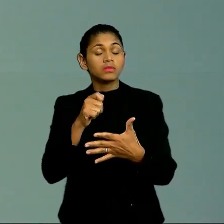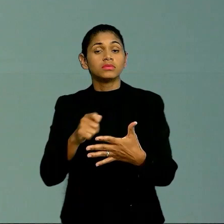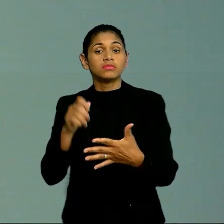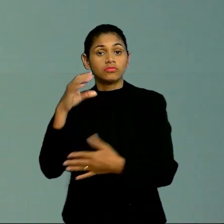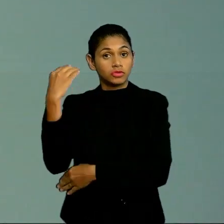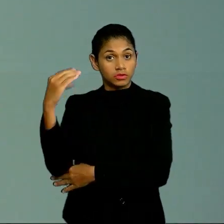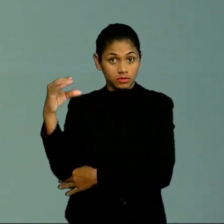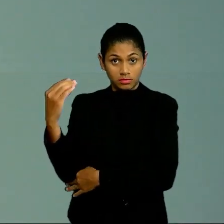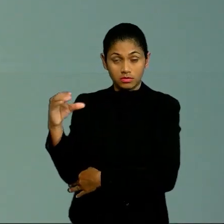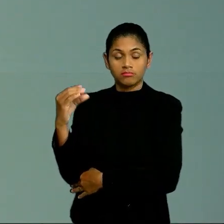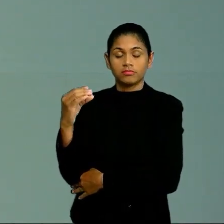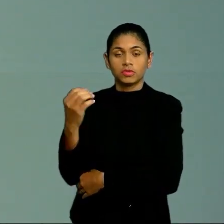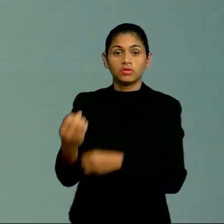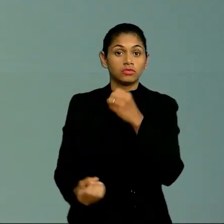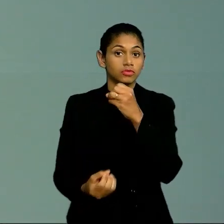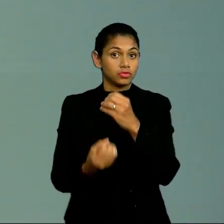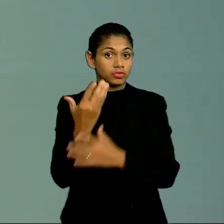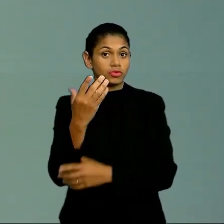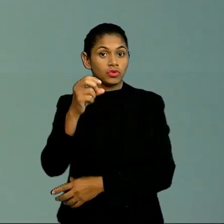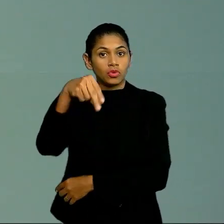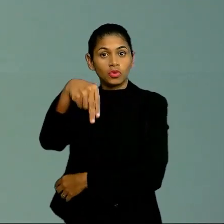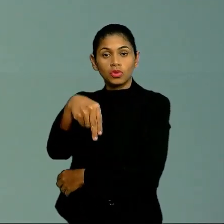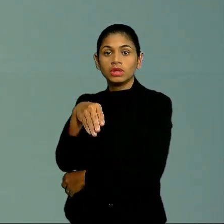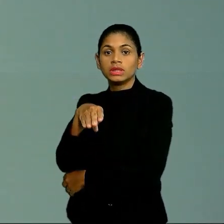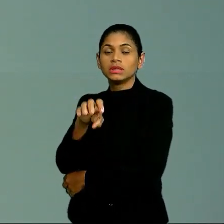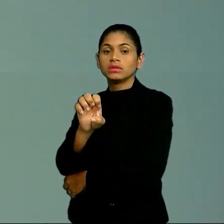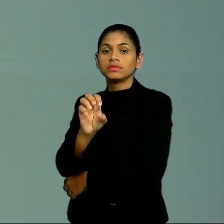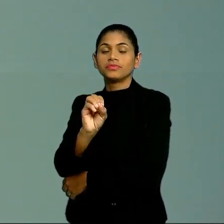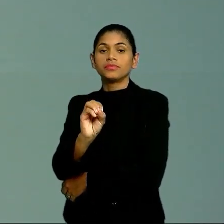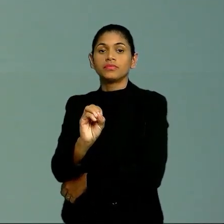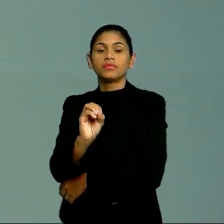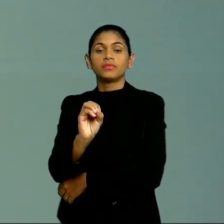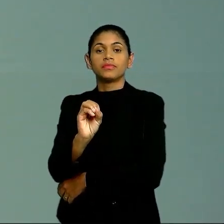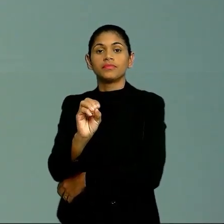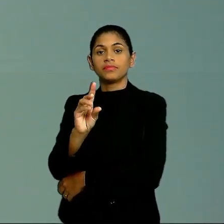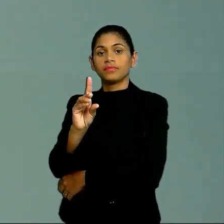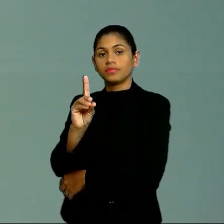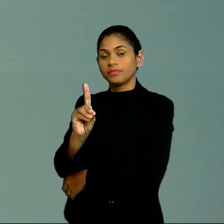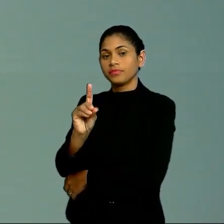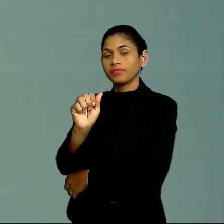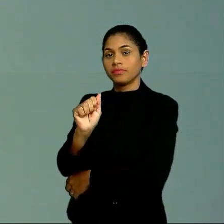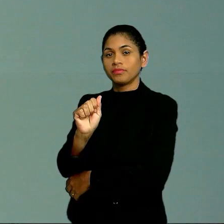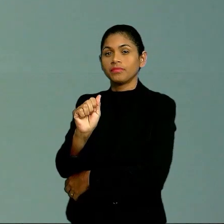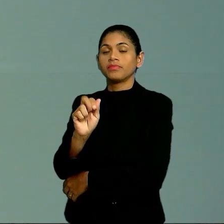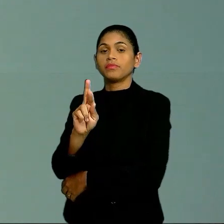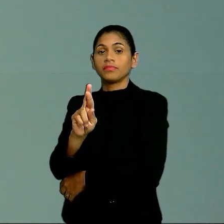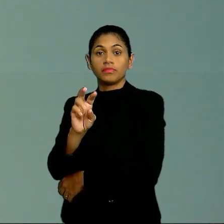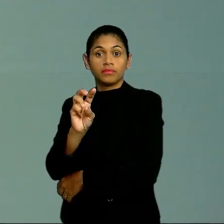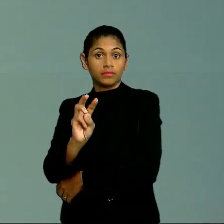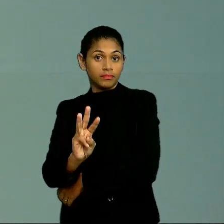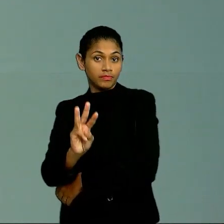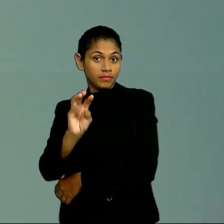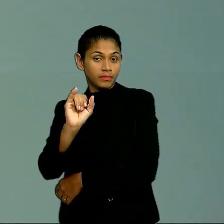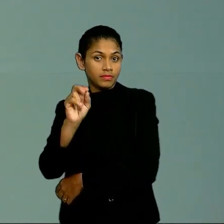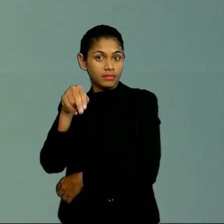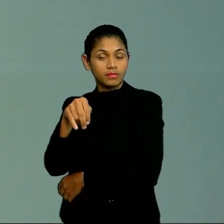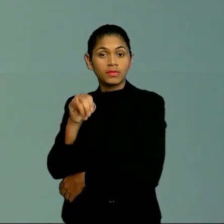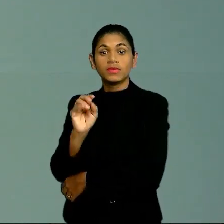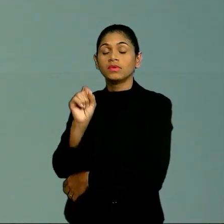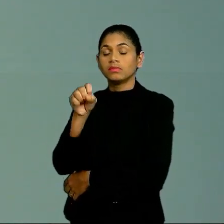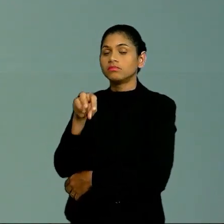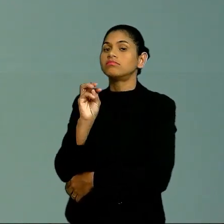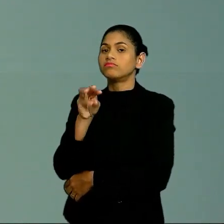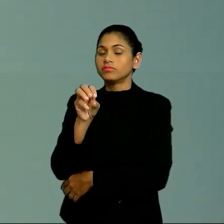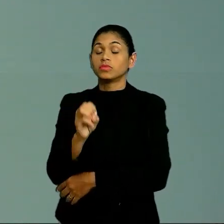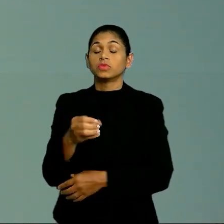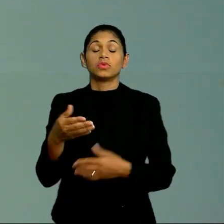o neodarwinismo, tá certo? E hoje a gente agora vai entrar nas evidências da evolução, até porque as